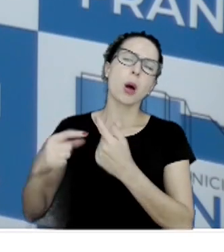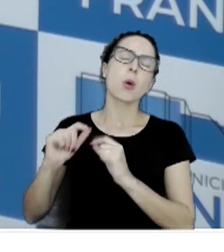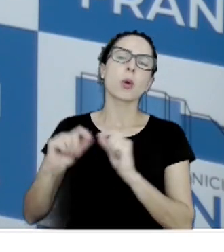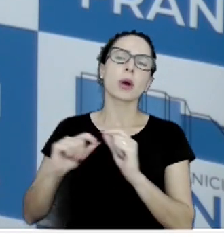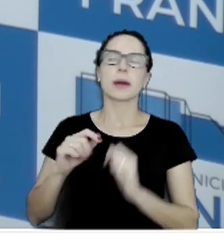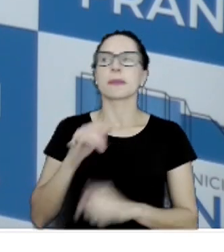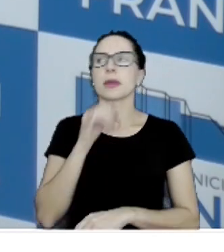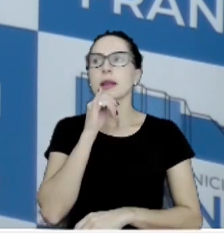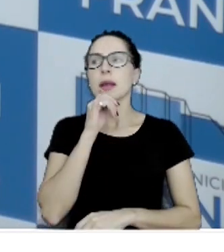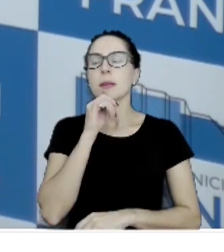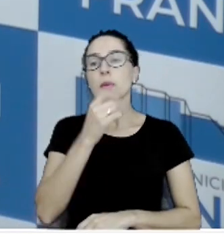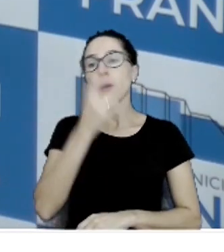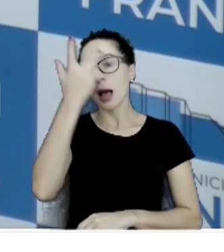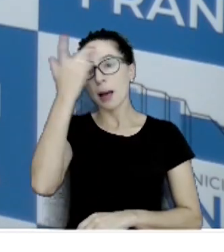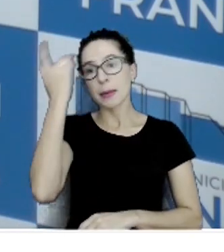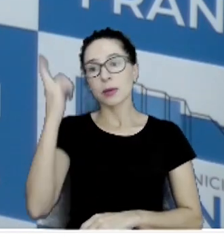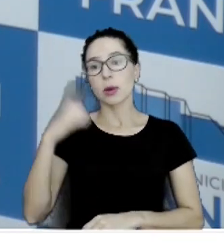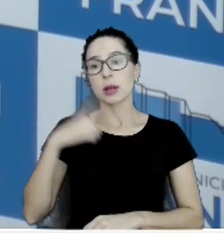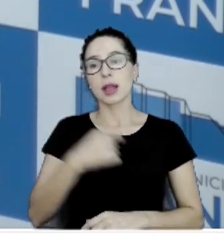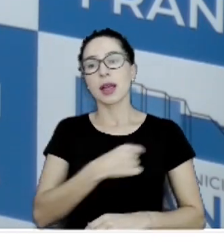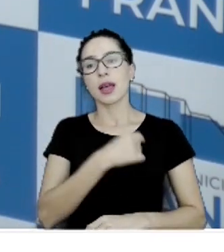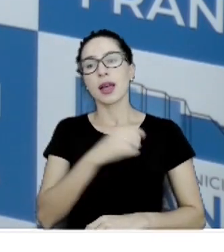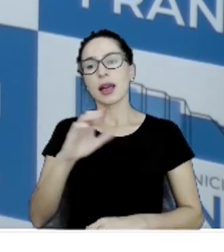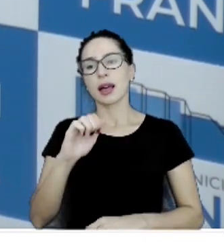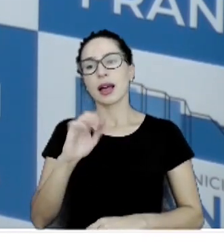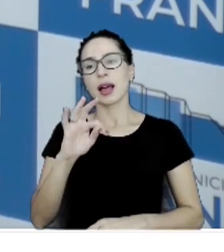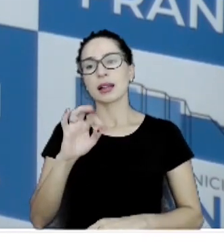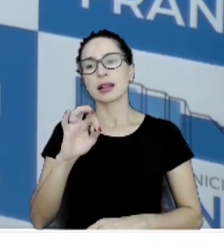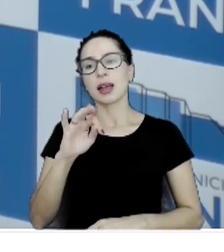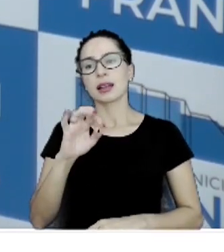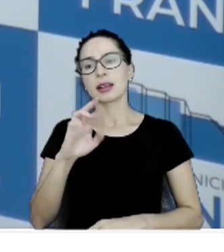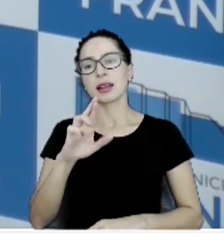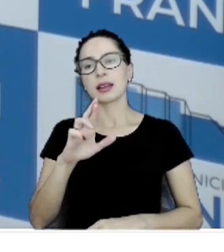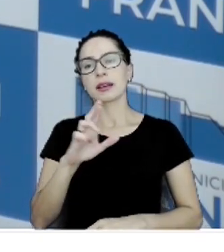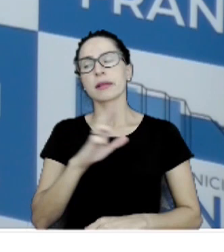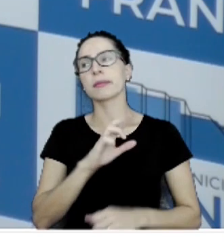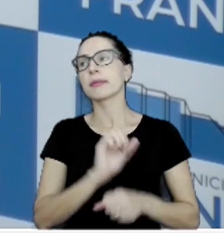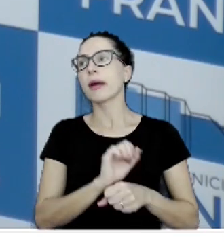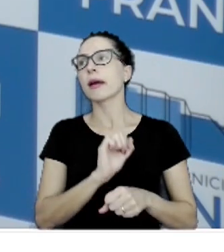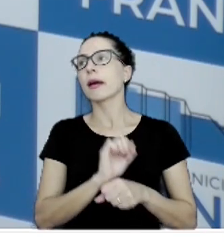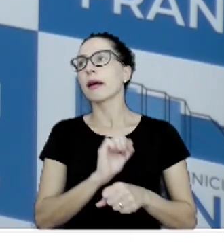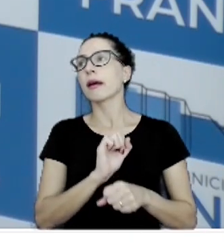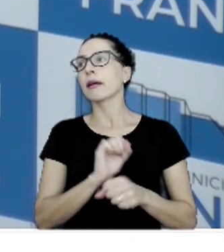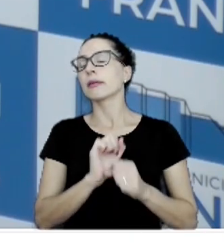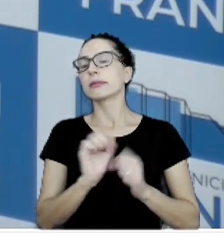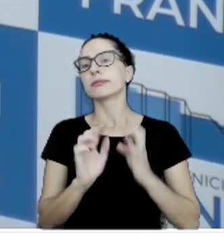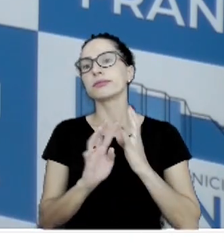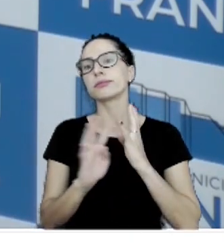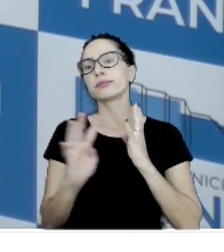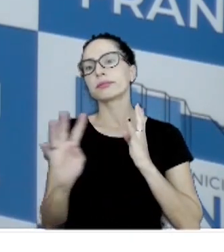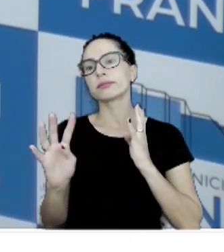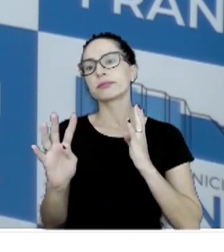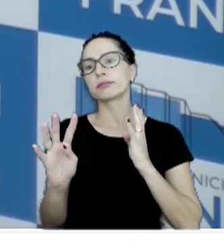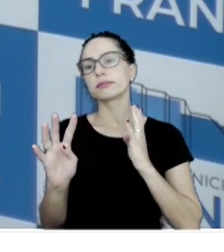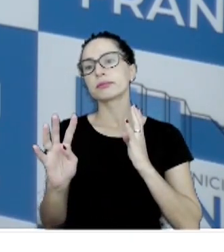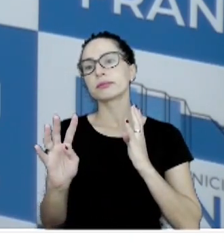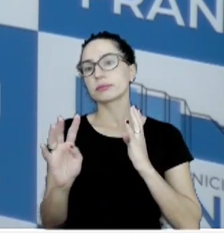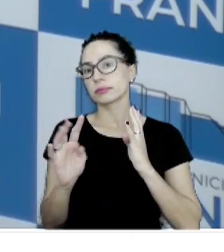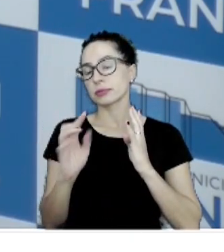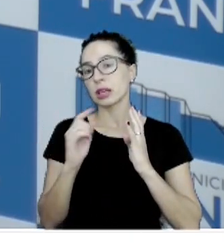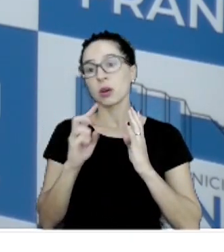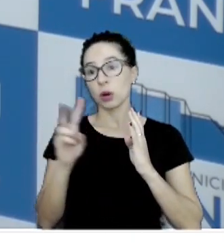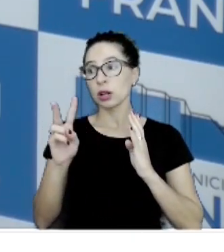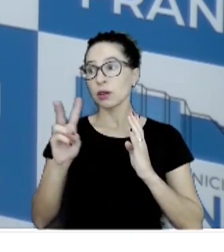um catéter, fica lá tanto tempo esperando, a hora que ela precisar